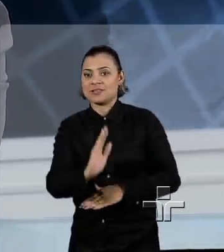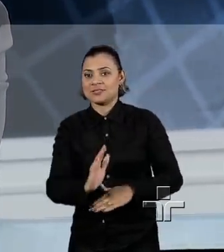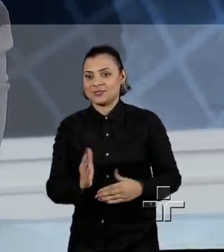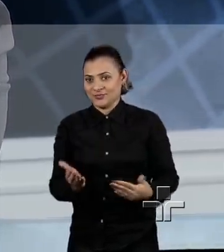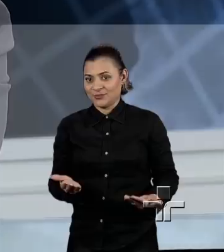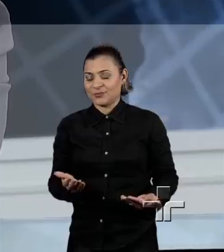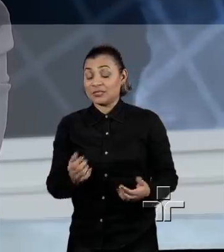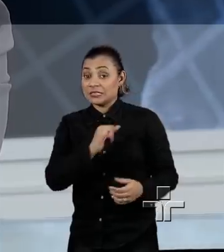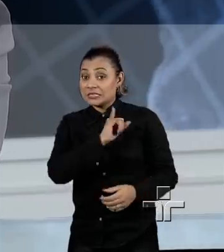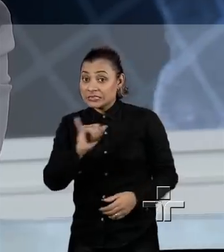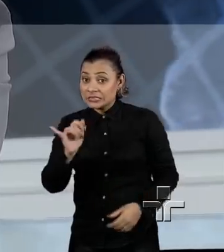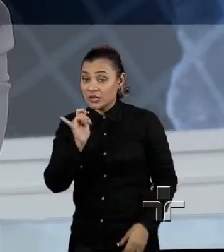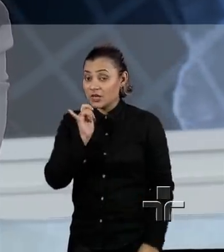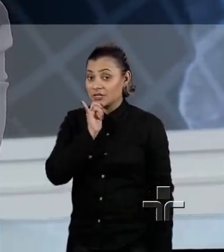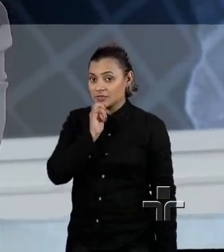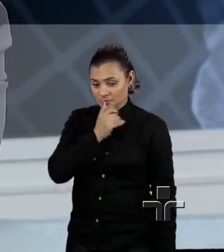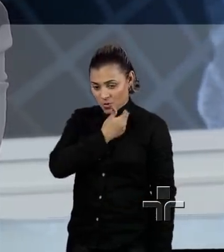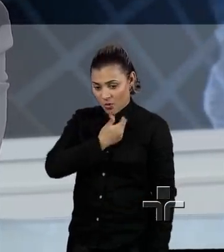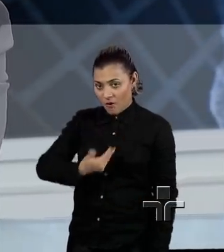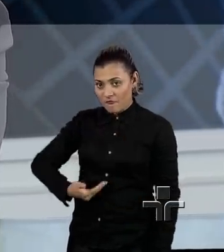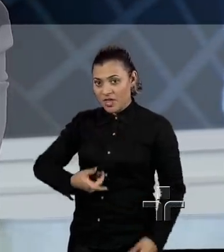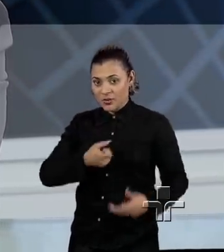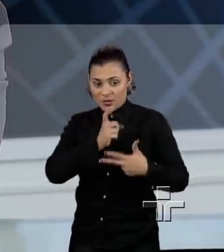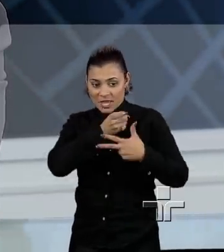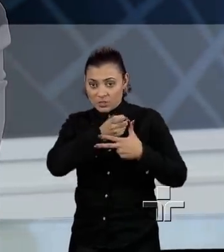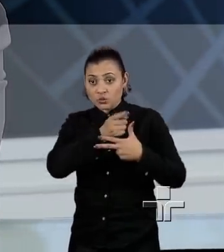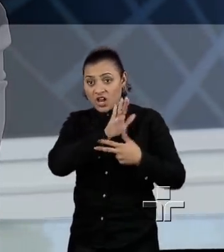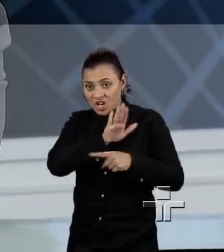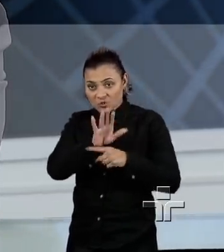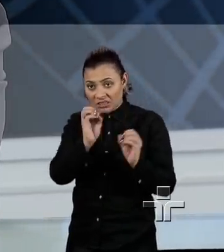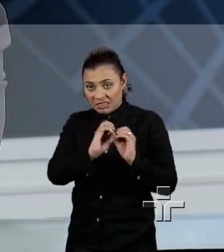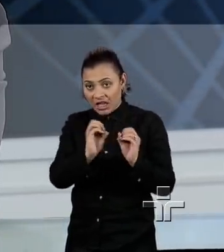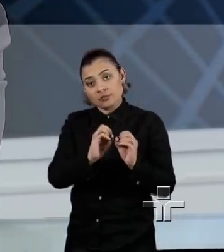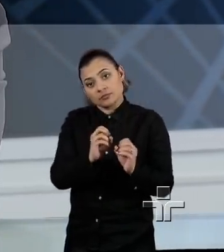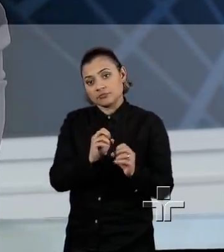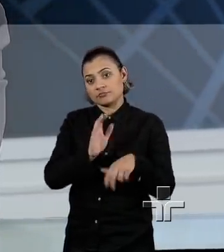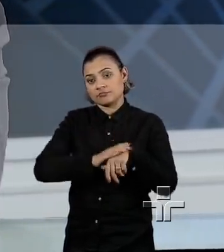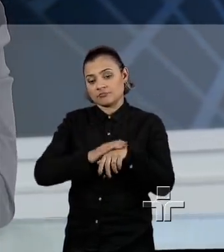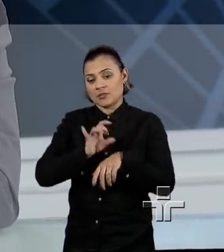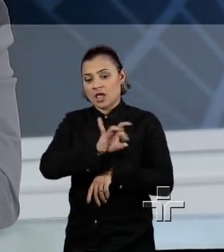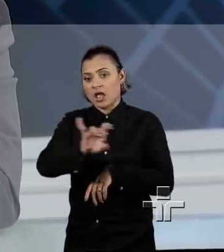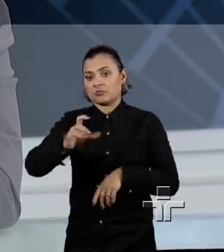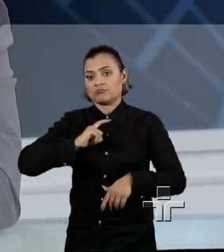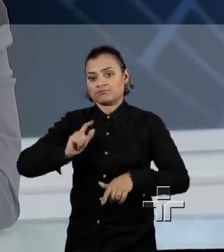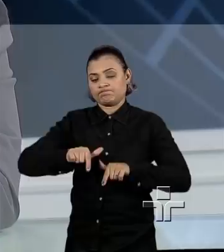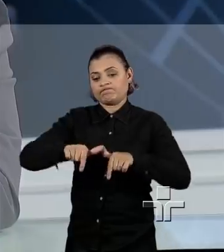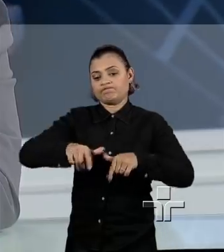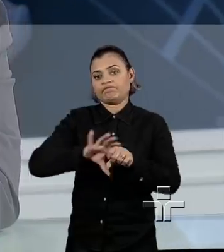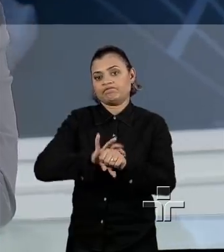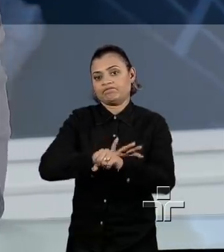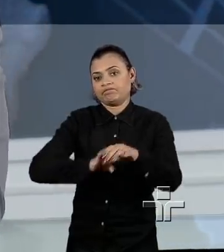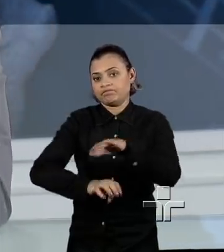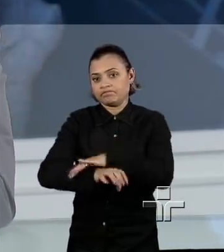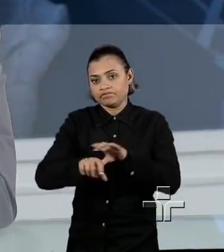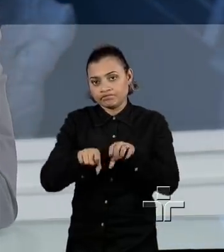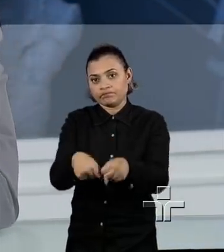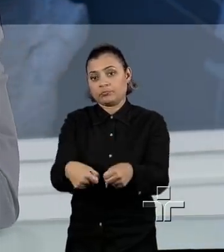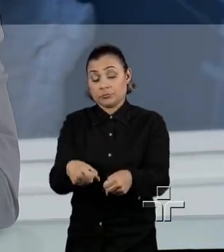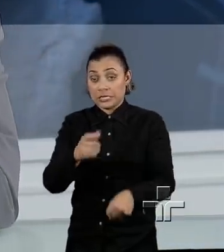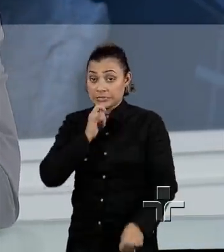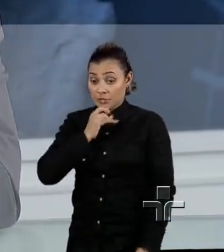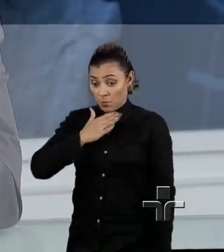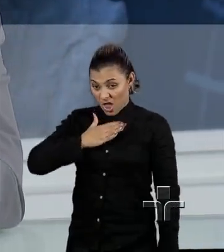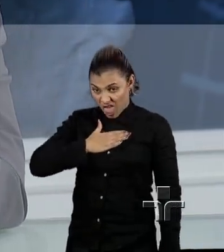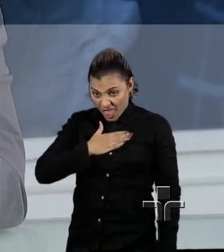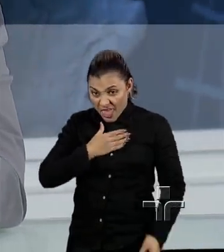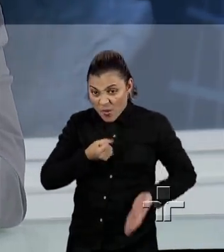se o executivo ajudar, vai, senão ele faz a dele. Então, é bom que... Eu não sou um indivíduo que